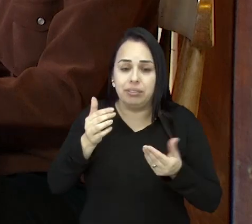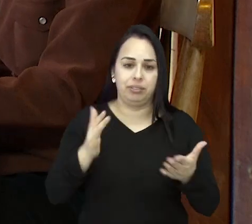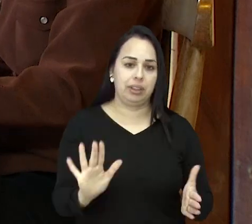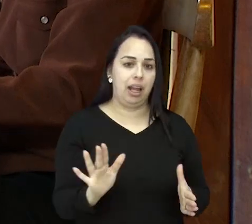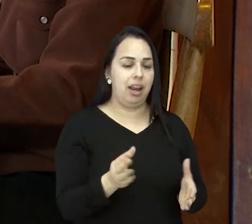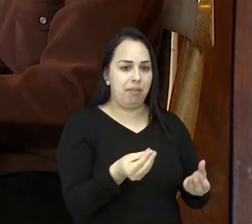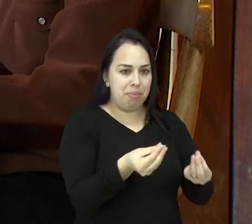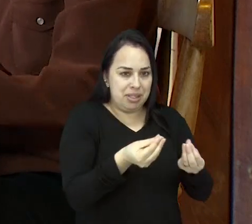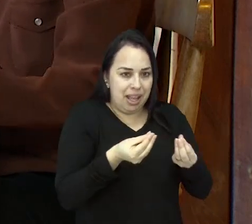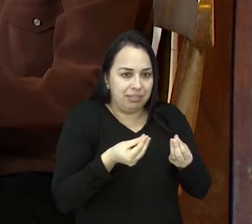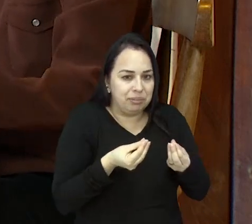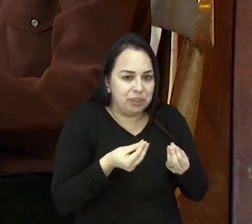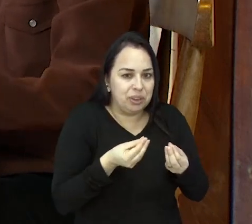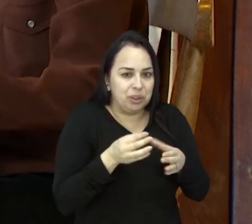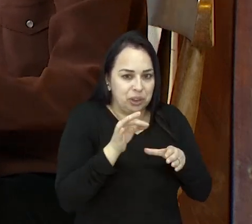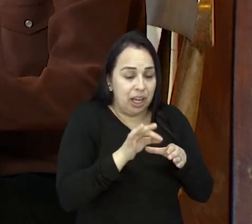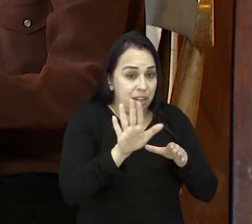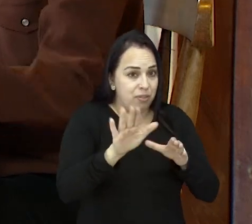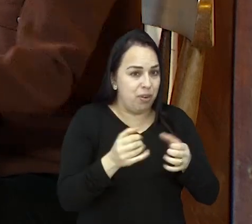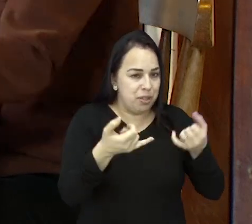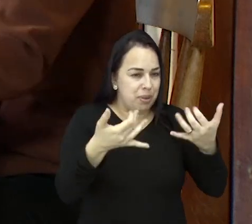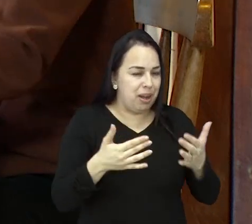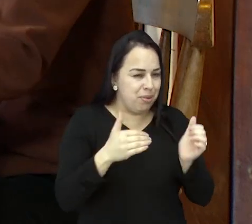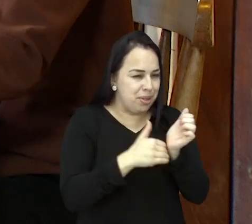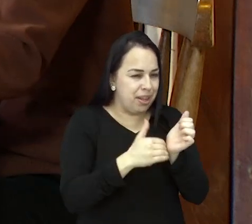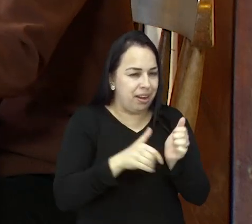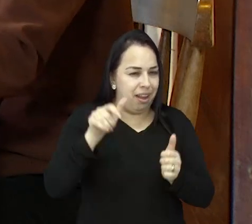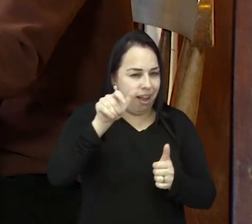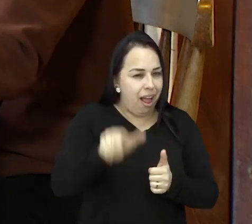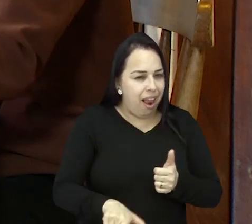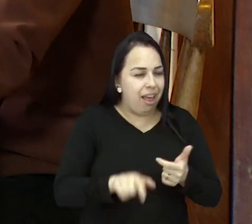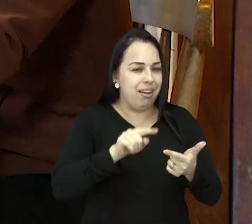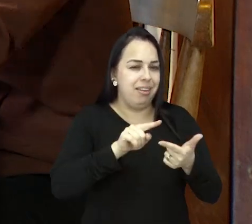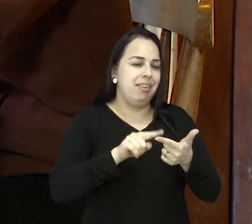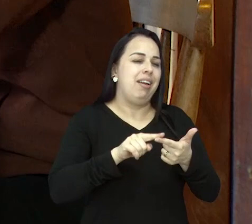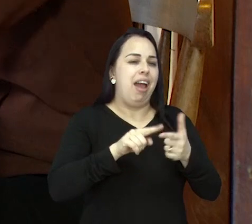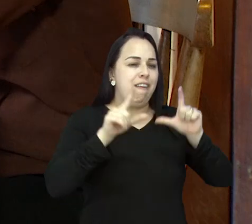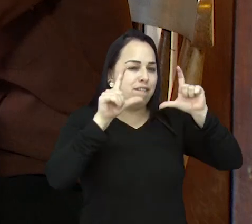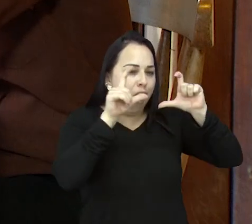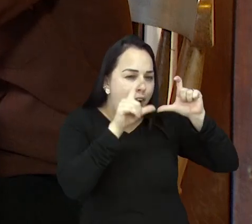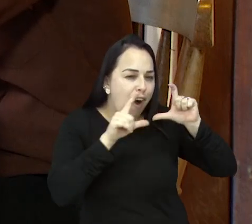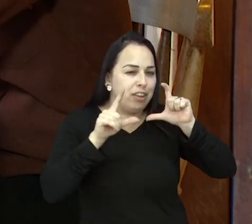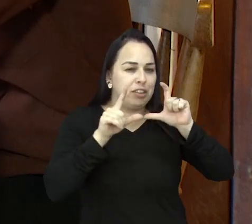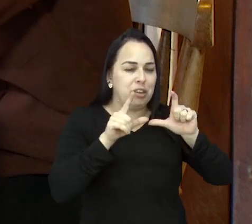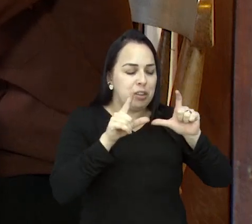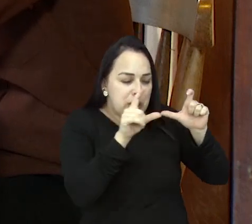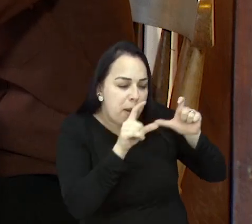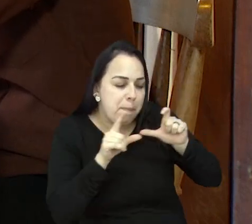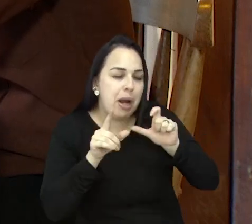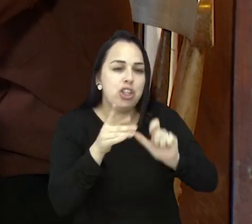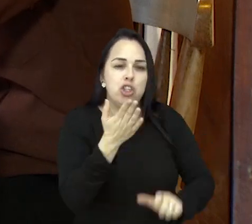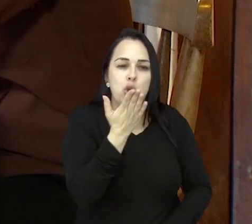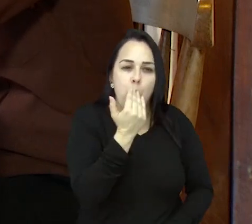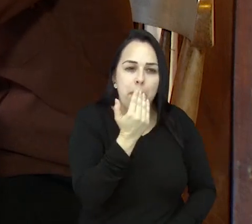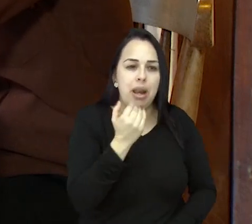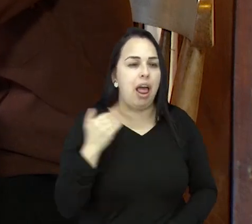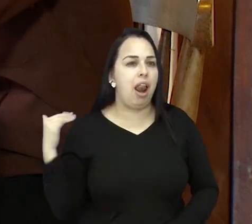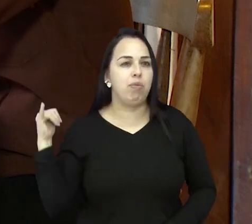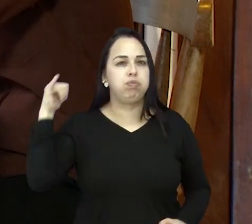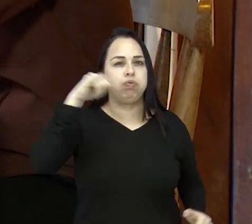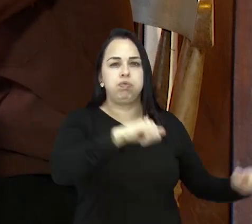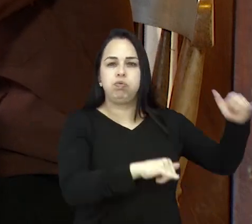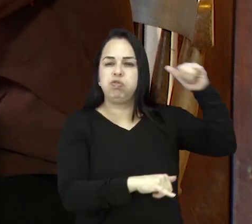chá, eu vou contar um segredo para vocês. Eu falei que ela é fotógrafa, é especialista em fotografia gastronômica. A Raquel viaja